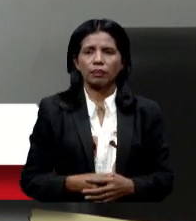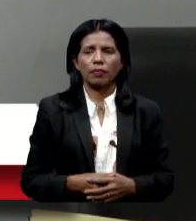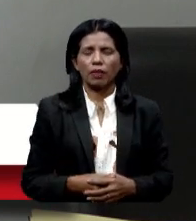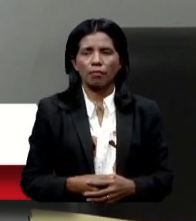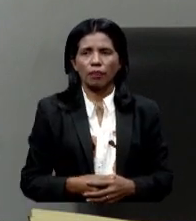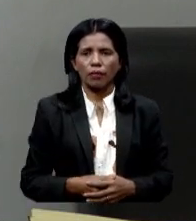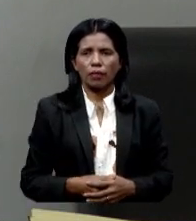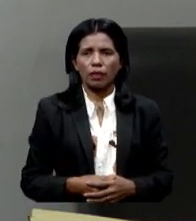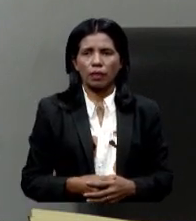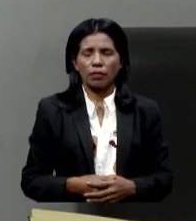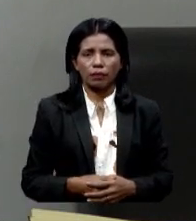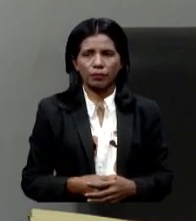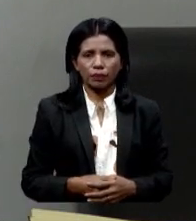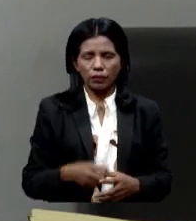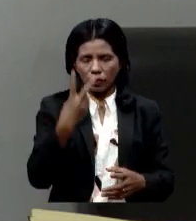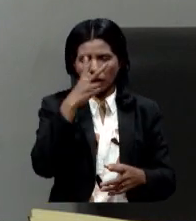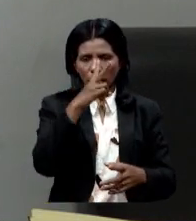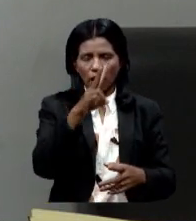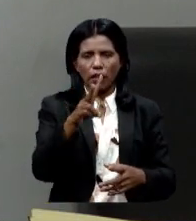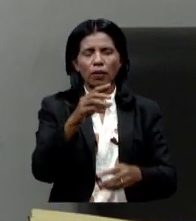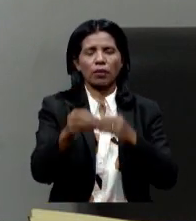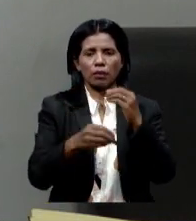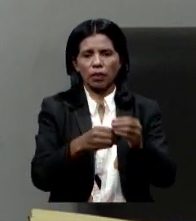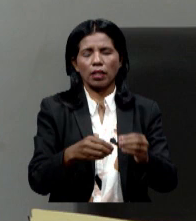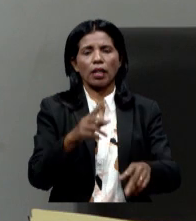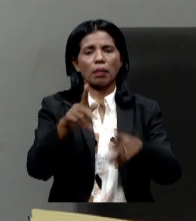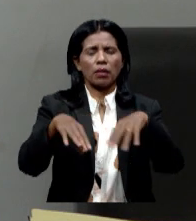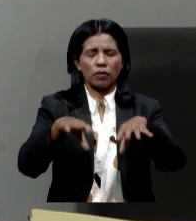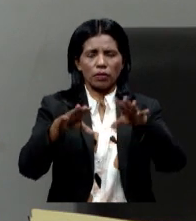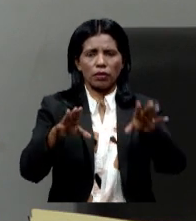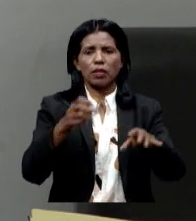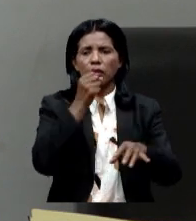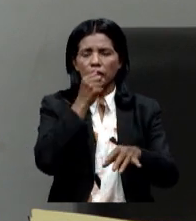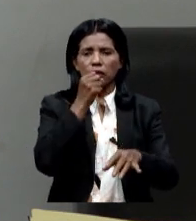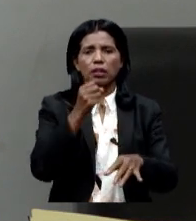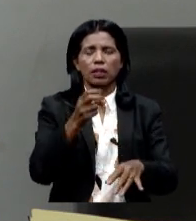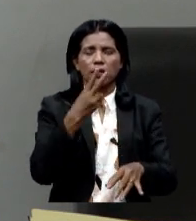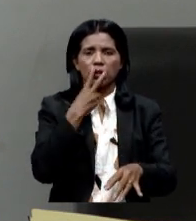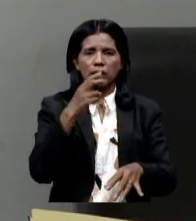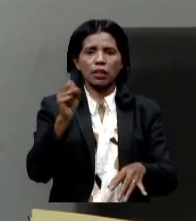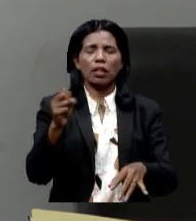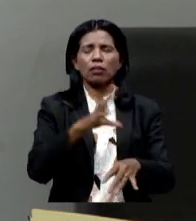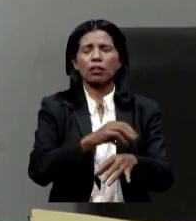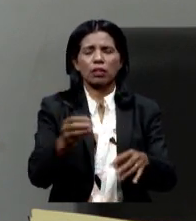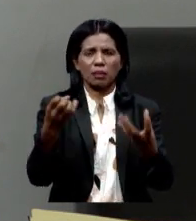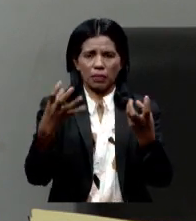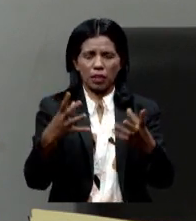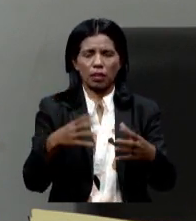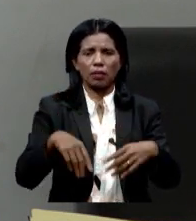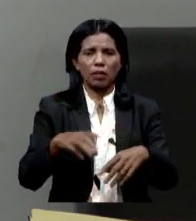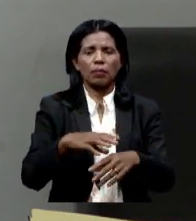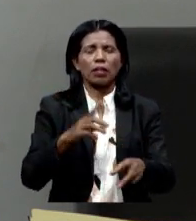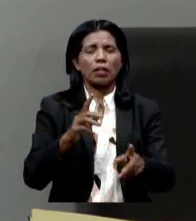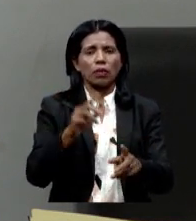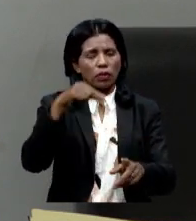atuação ba circulação tabaco ilícito, sira non te vocem acompanha, ita belian kata en generalmente